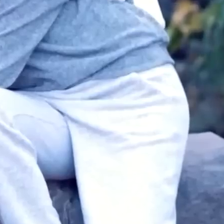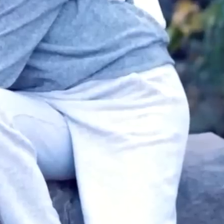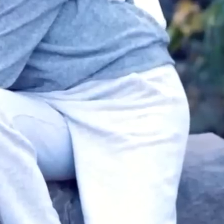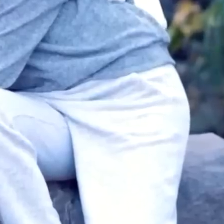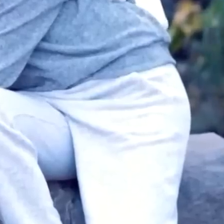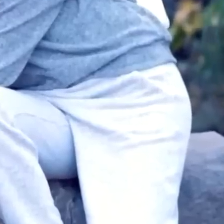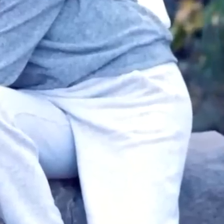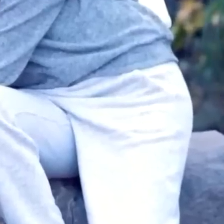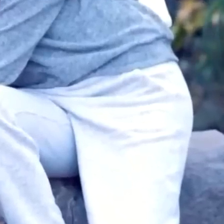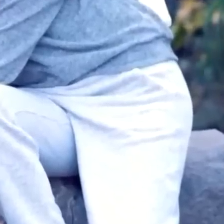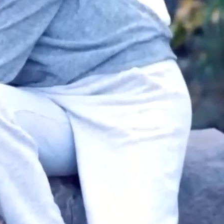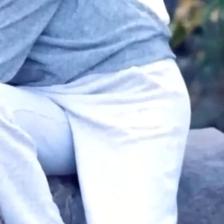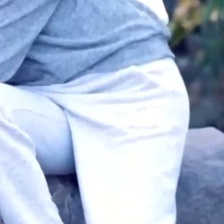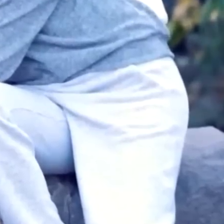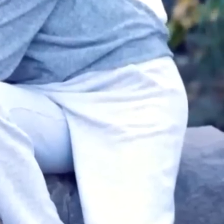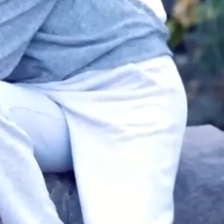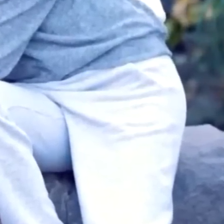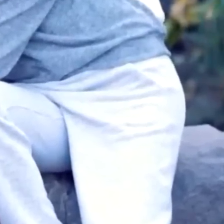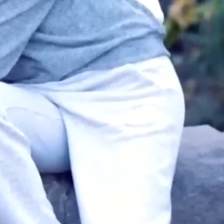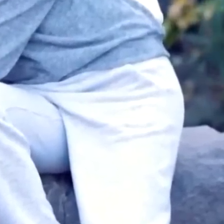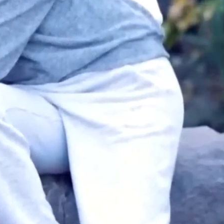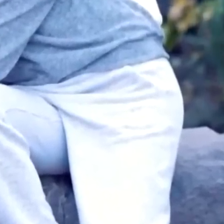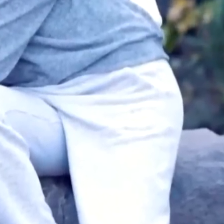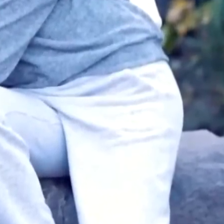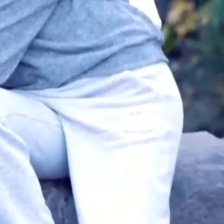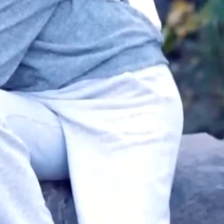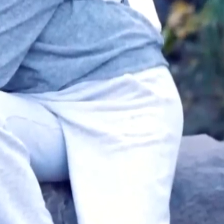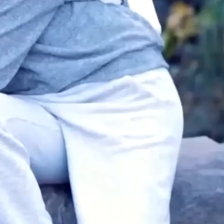de graça a água da vida.